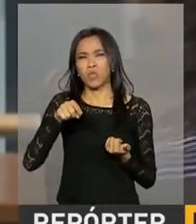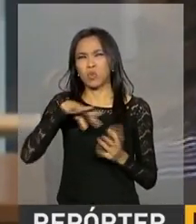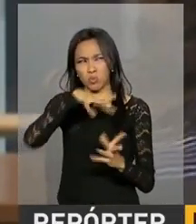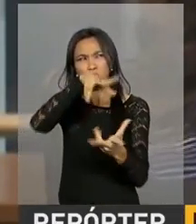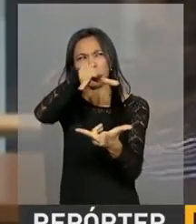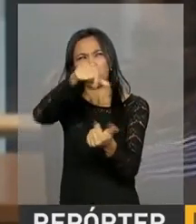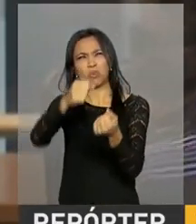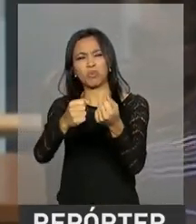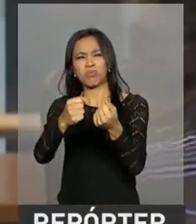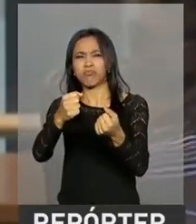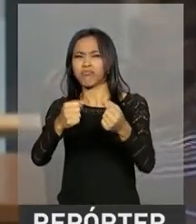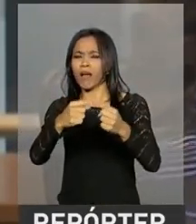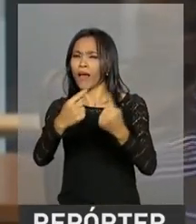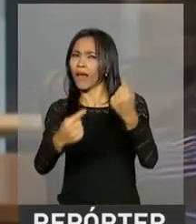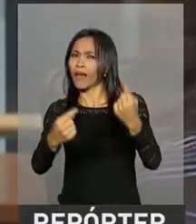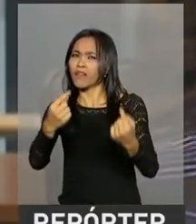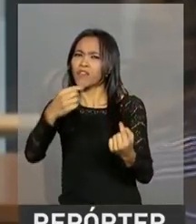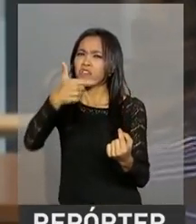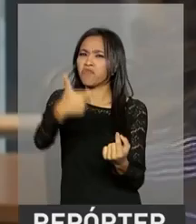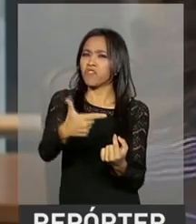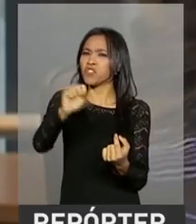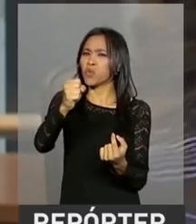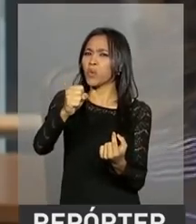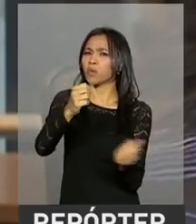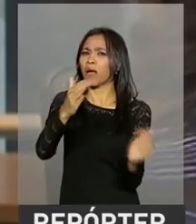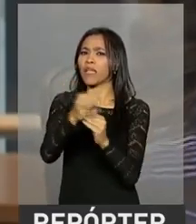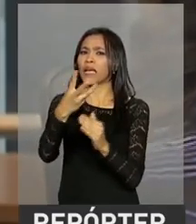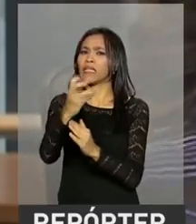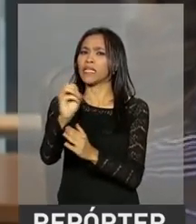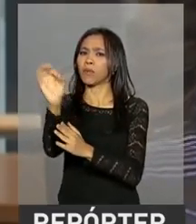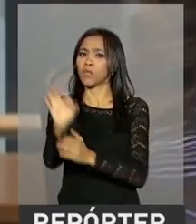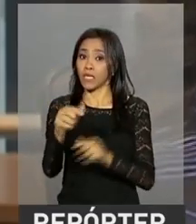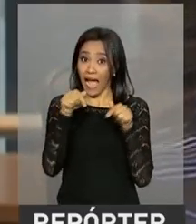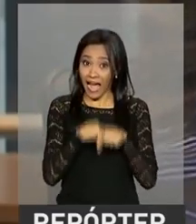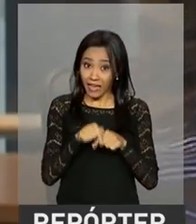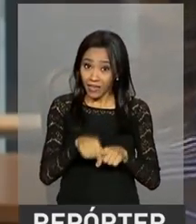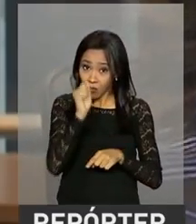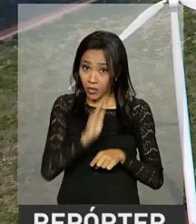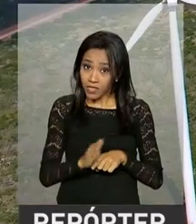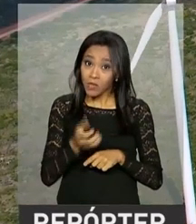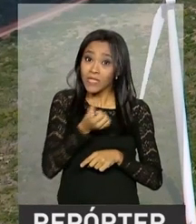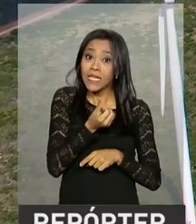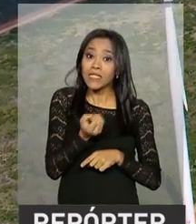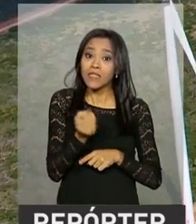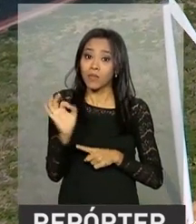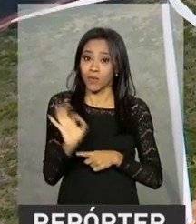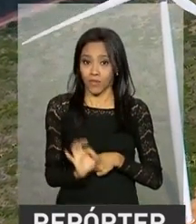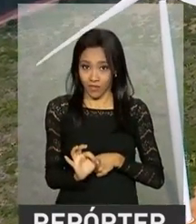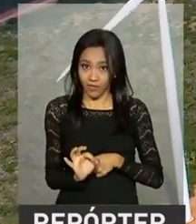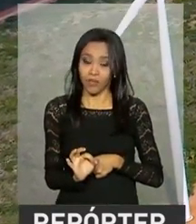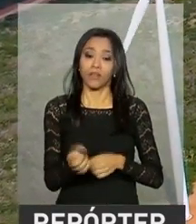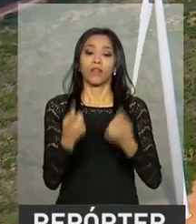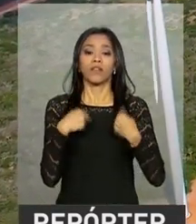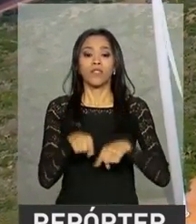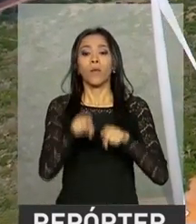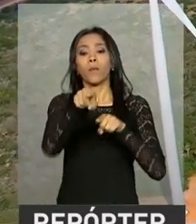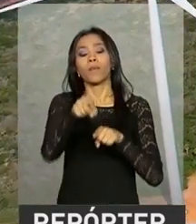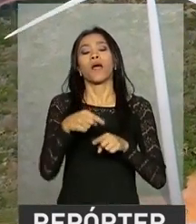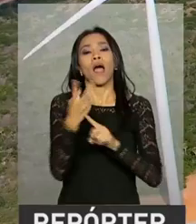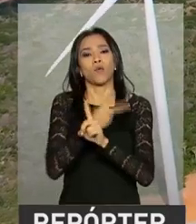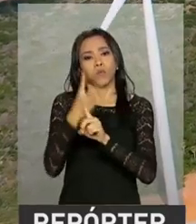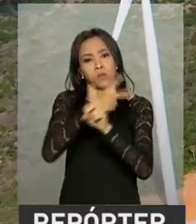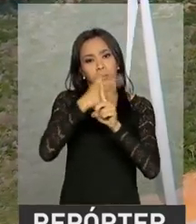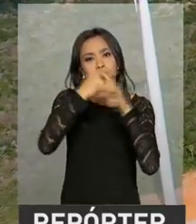de uma turbina é em torno de 28 30% A do Brasil é de 60% a energia eólica já é a matriz